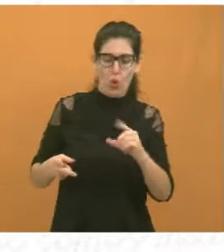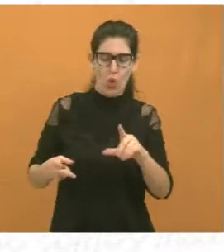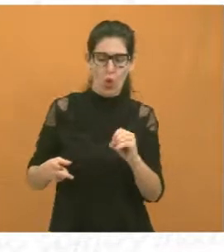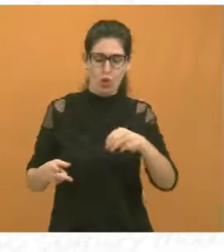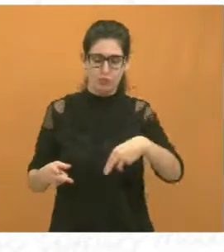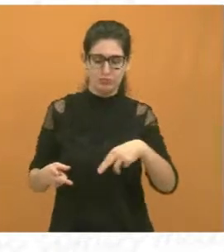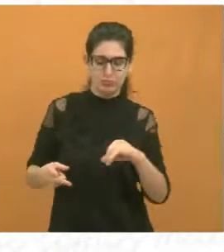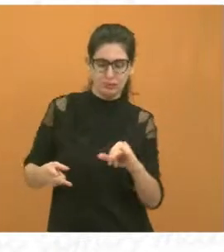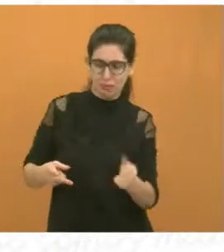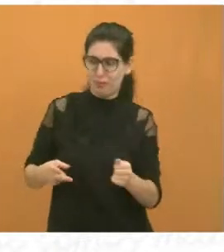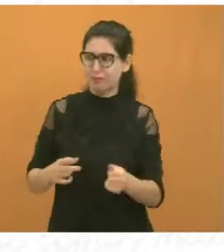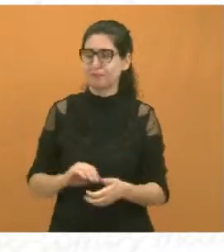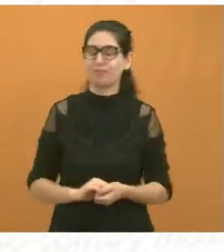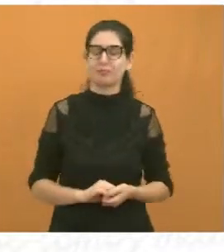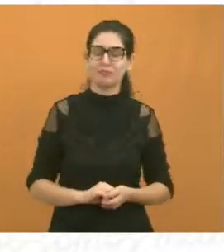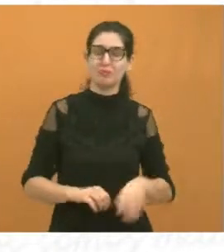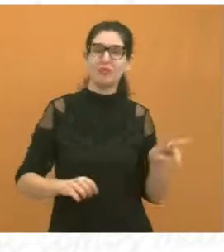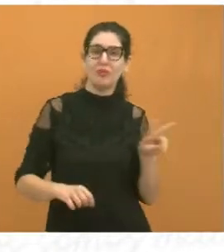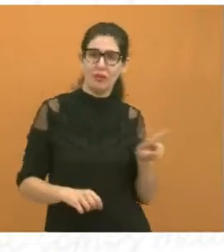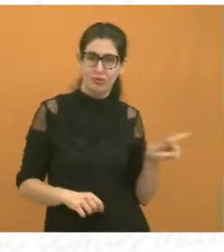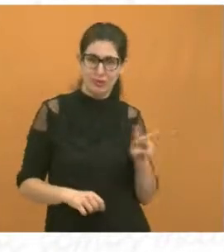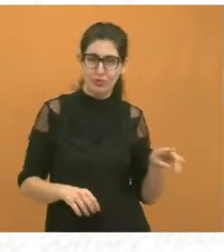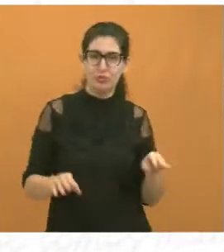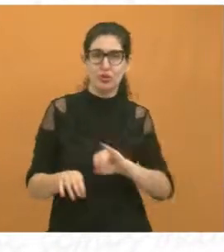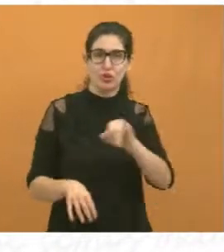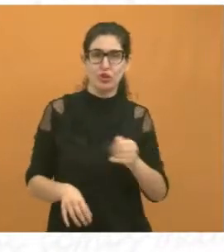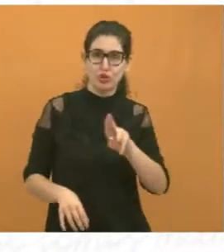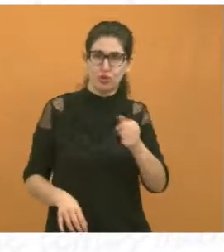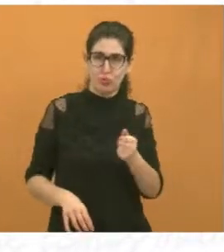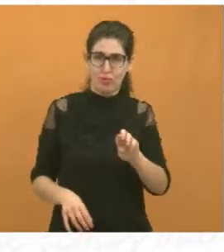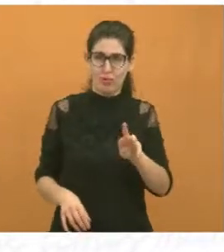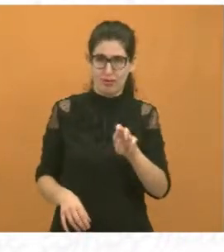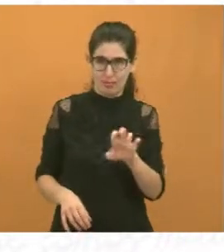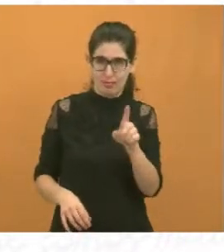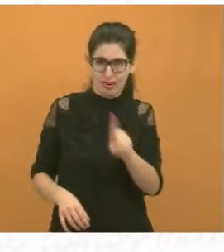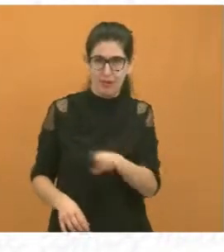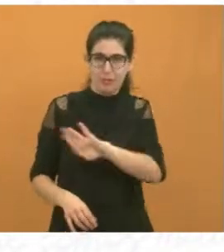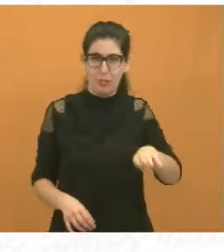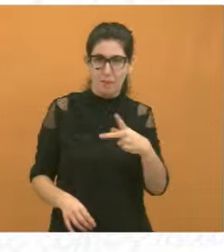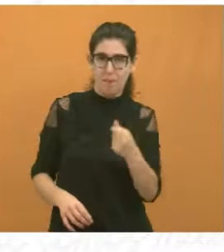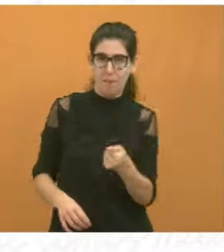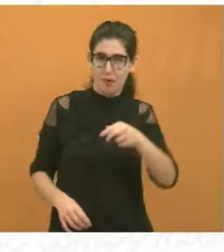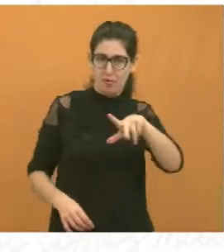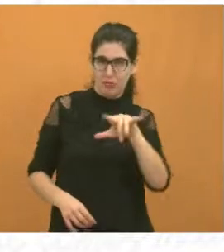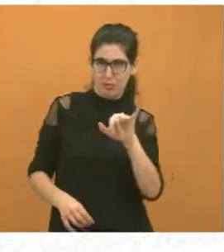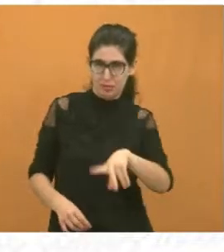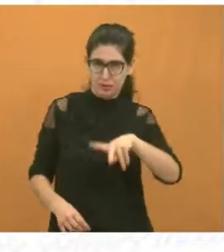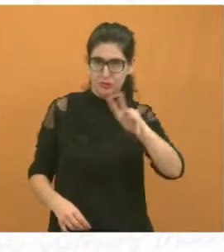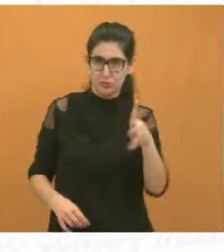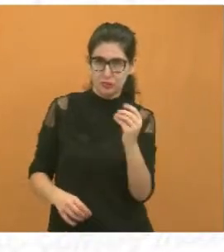conosco o vereador Juarez Araújo, o vereador Paulinho do Esporte,